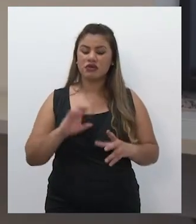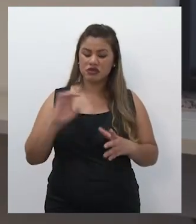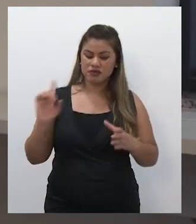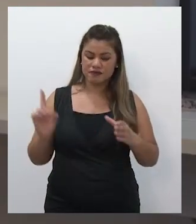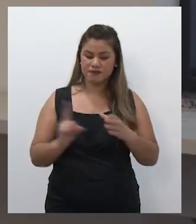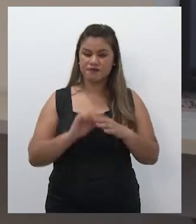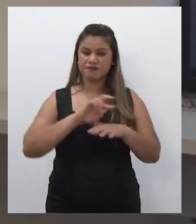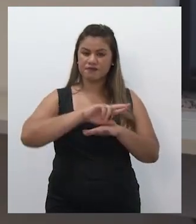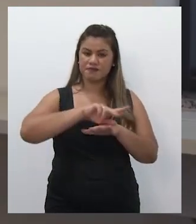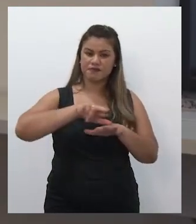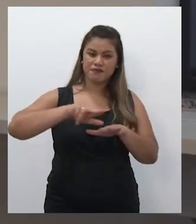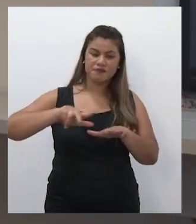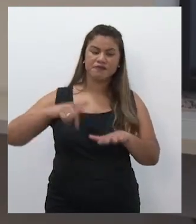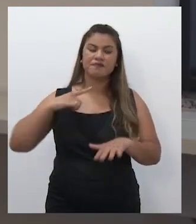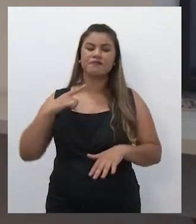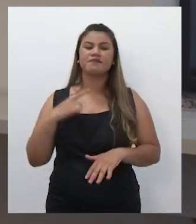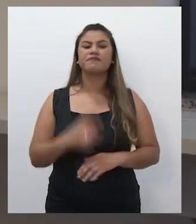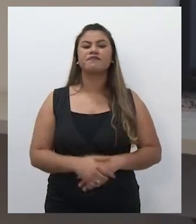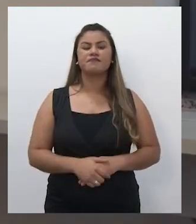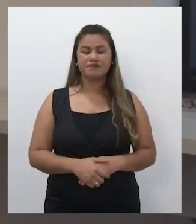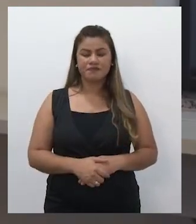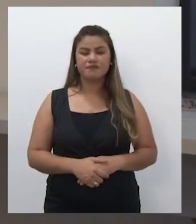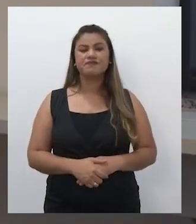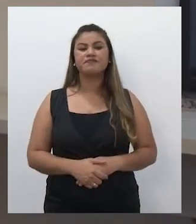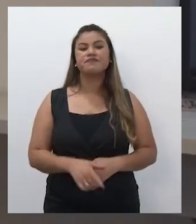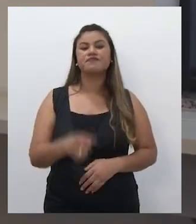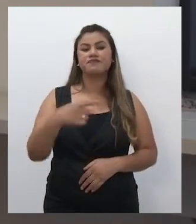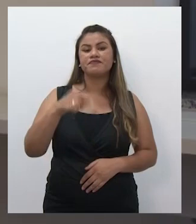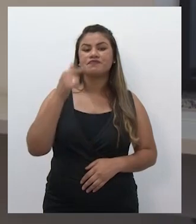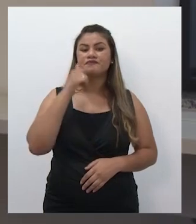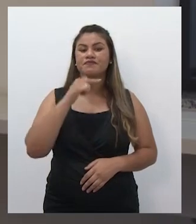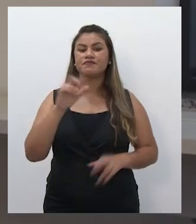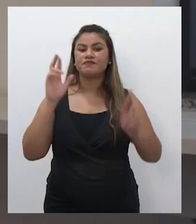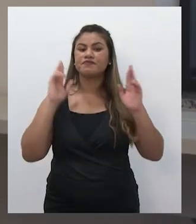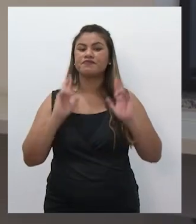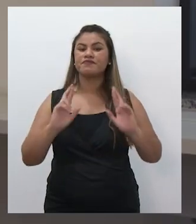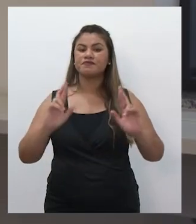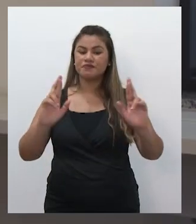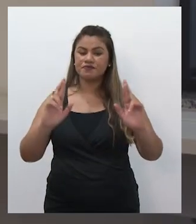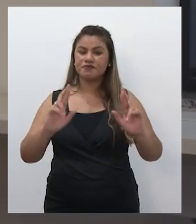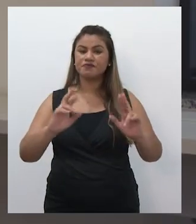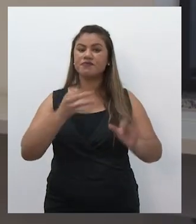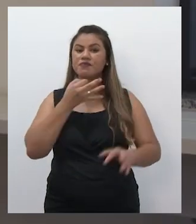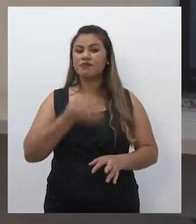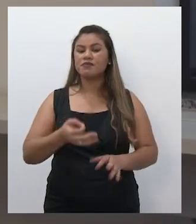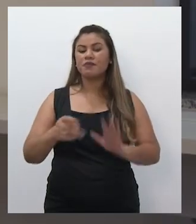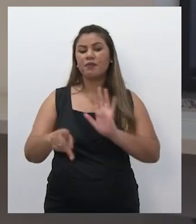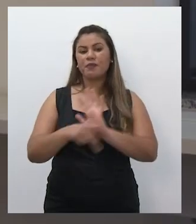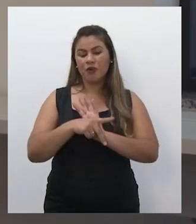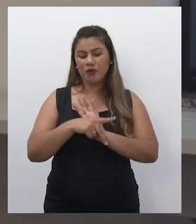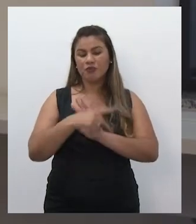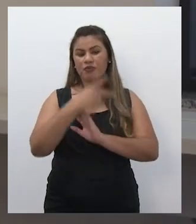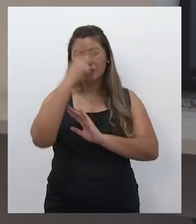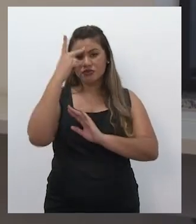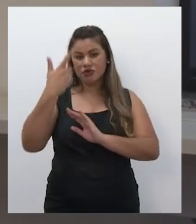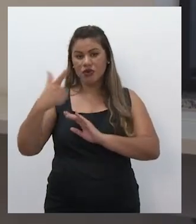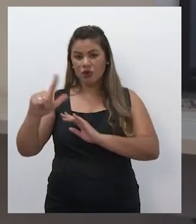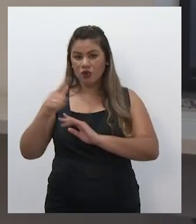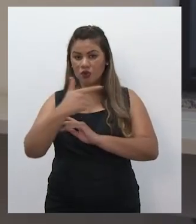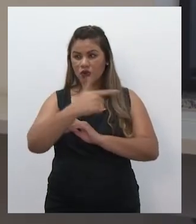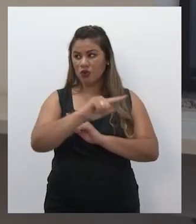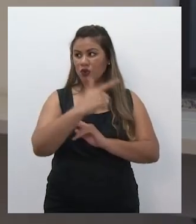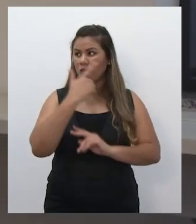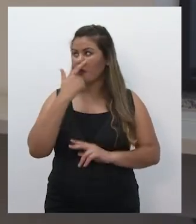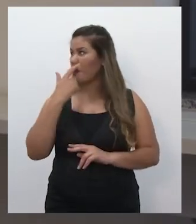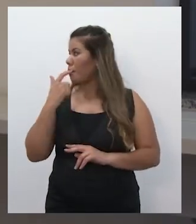toda a diversidade, que a gente possa respeitar também o argumento do outro. Então, toda essa